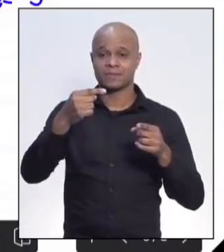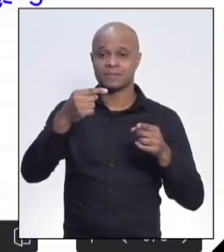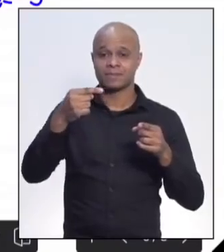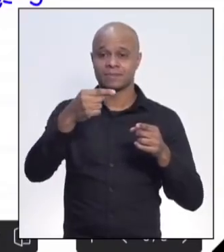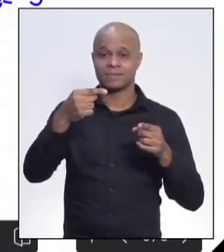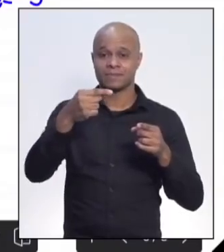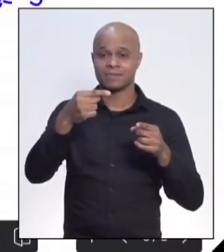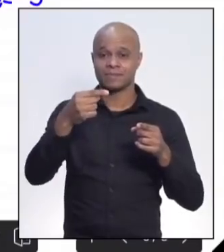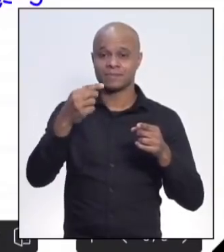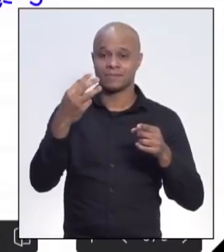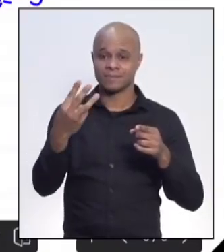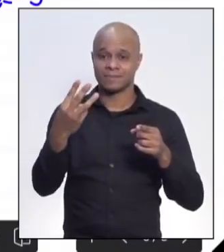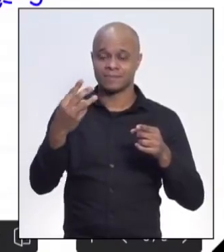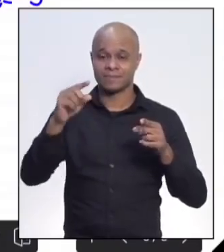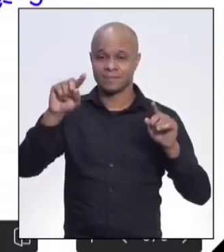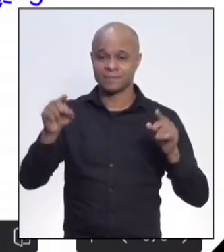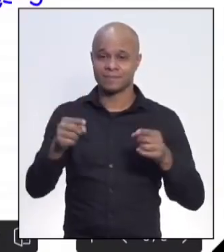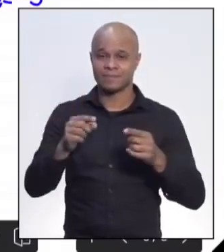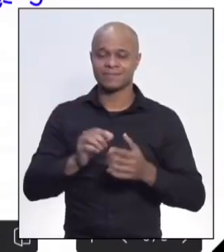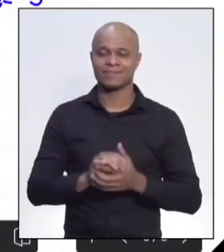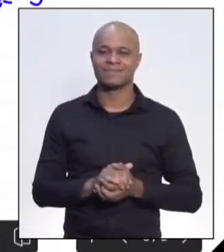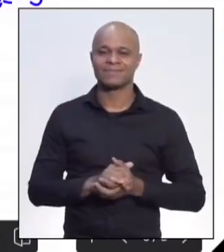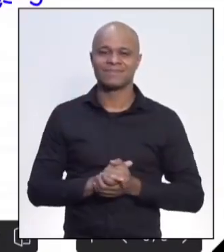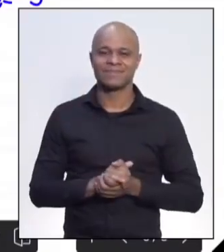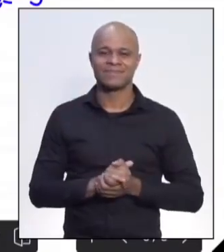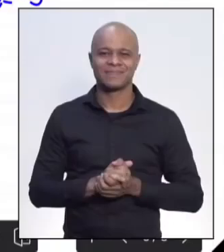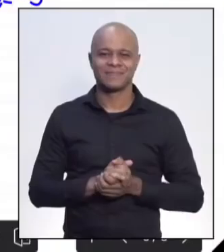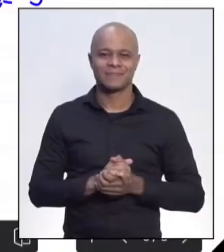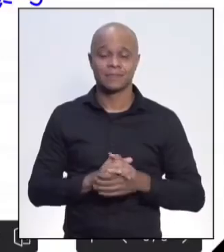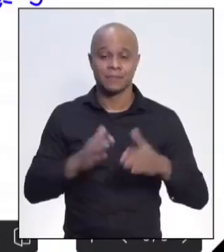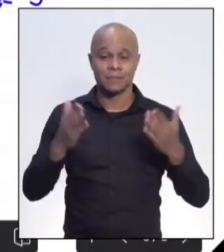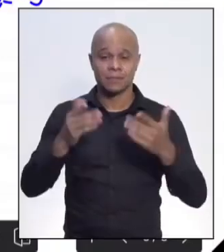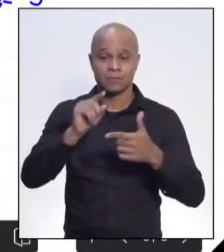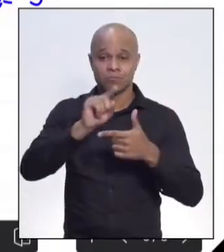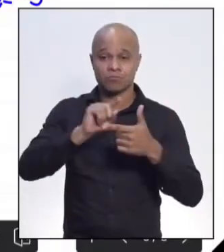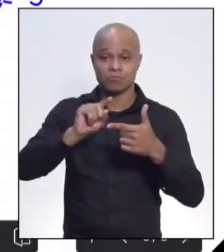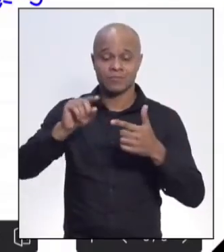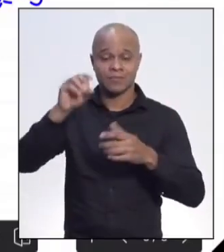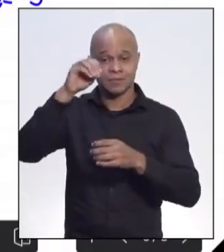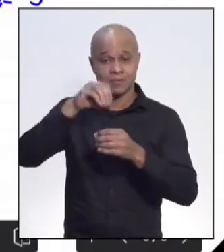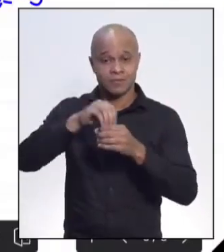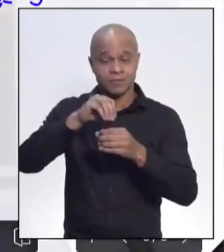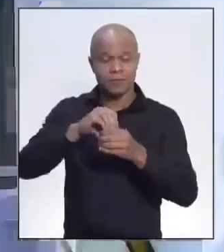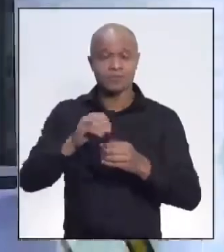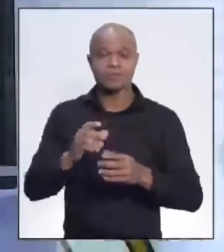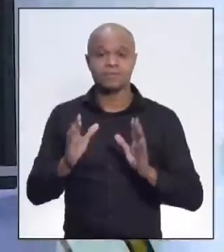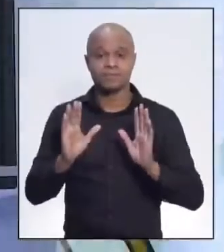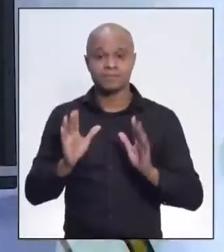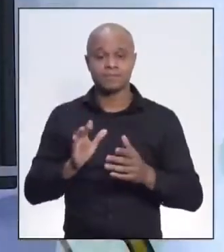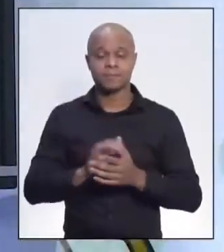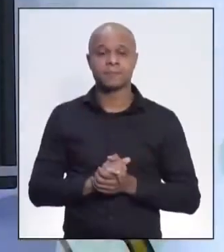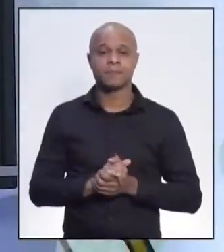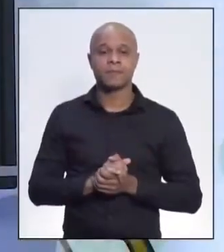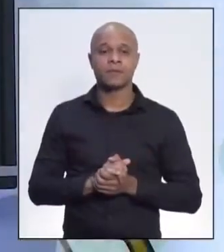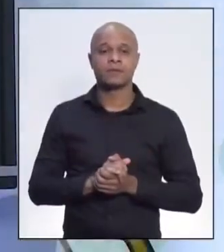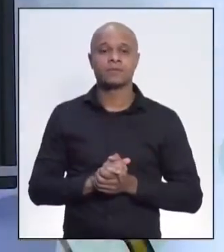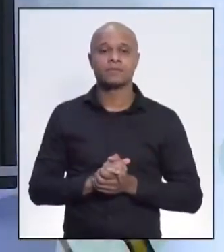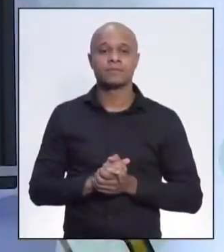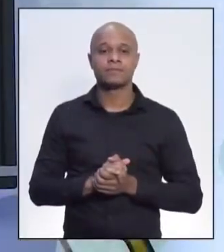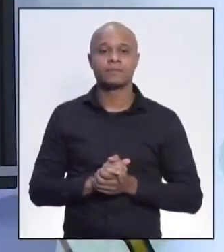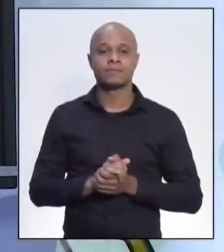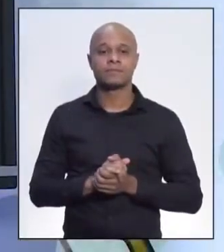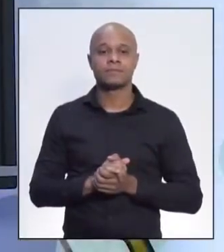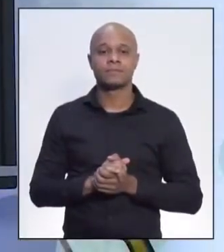3 negativo. Vamos para a localização no gráfico. Primeiro par ordenado. 1 negativo